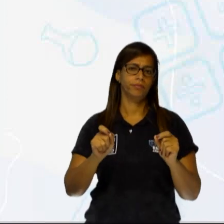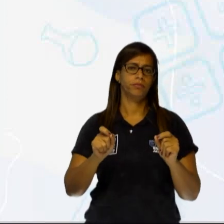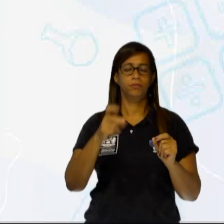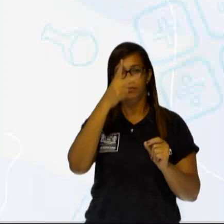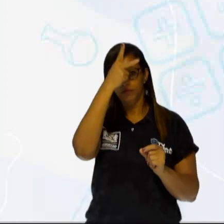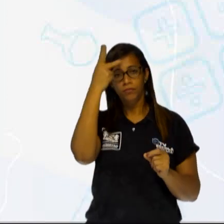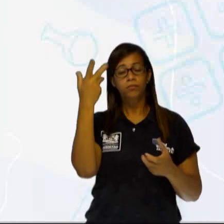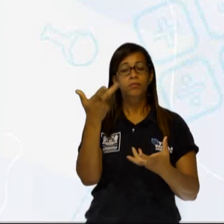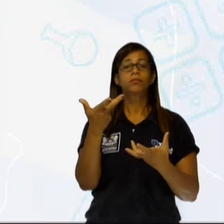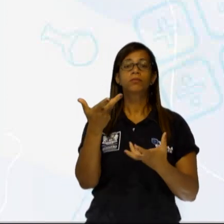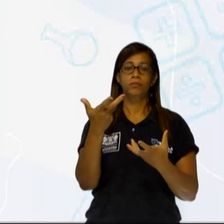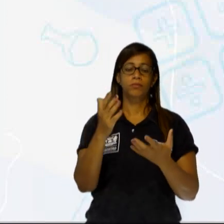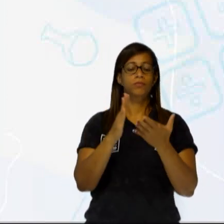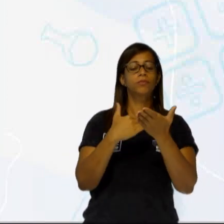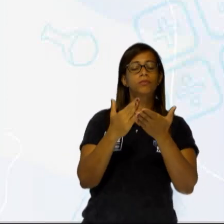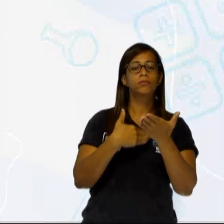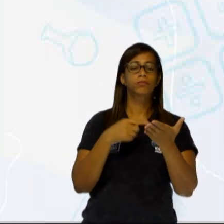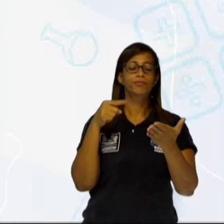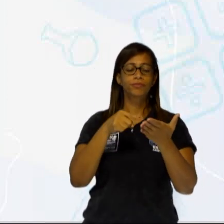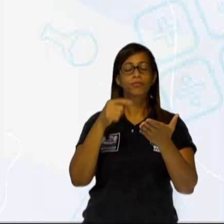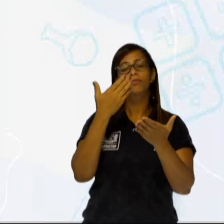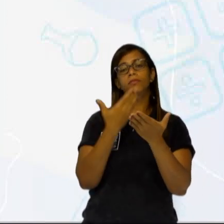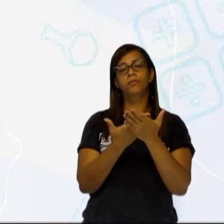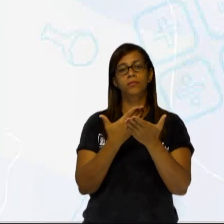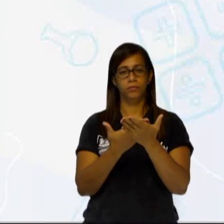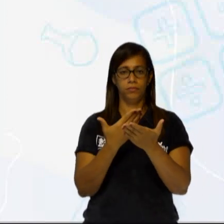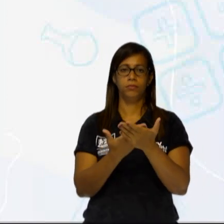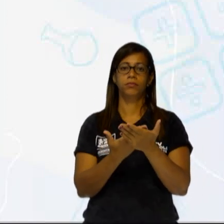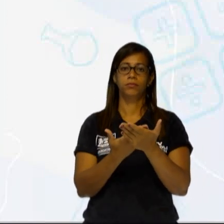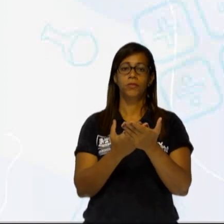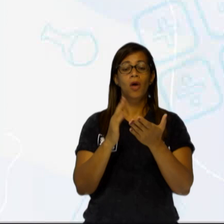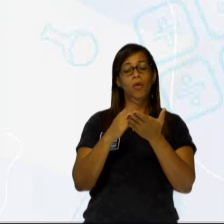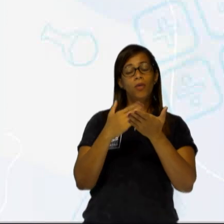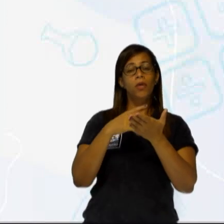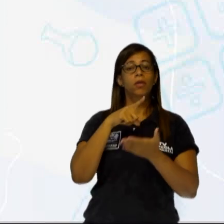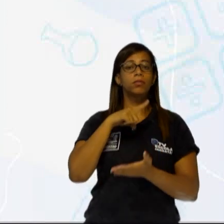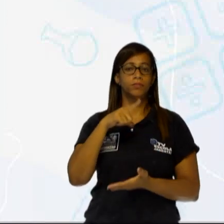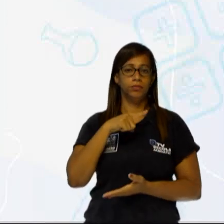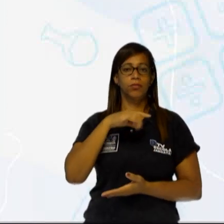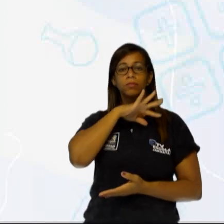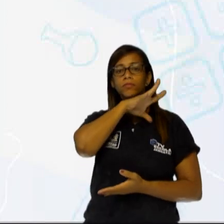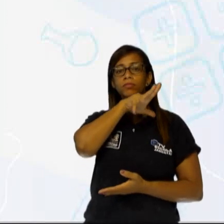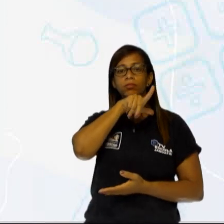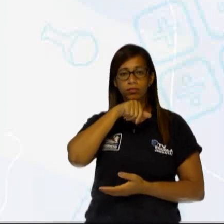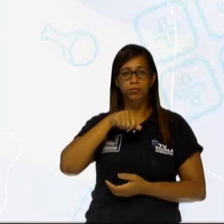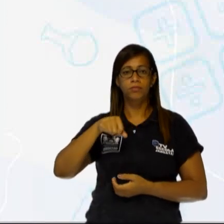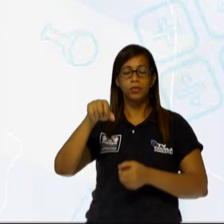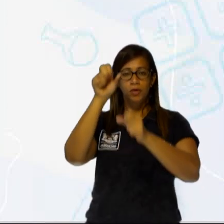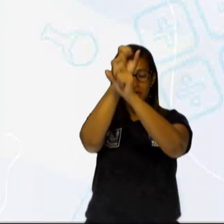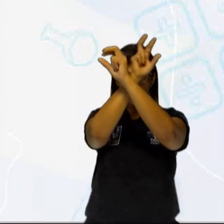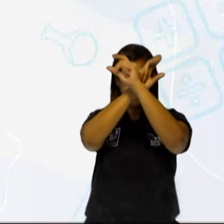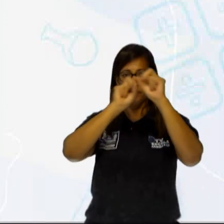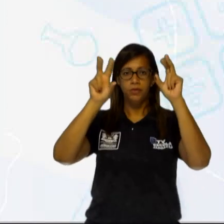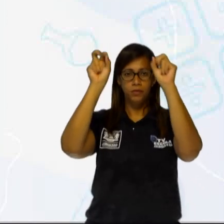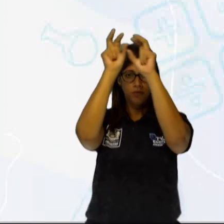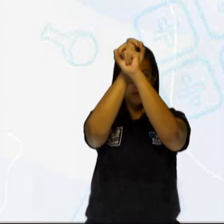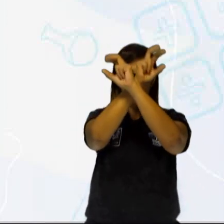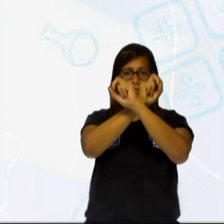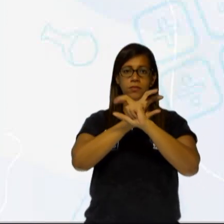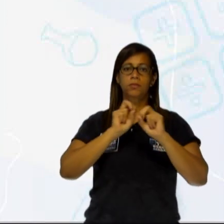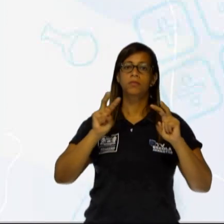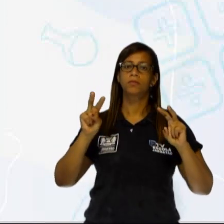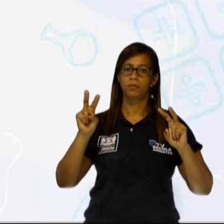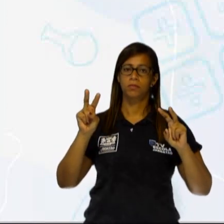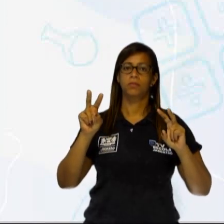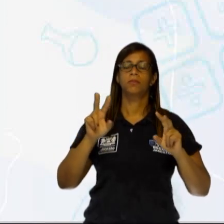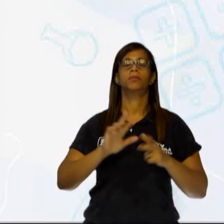como objeto de estudo. O livro que tem tudo isso é O Leão, a Feiticeira e o Guarda-Roupa, escrito em 1949